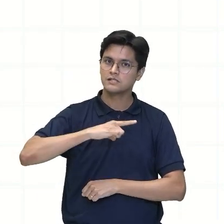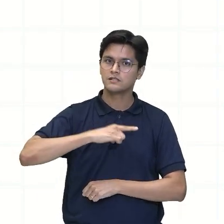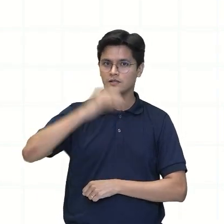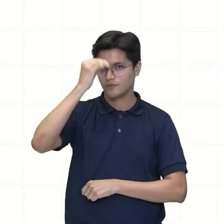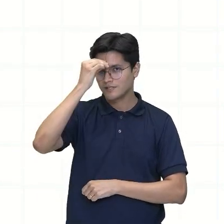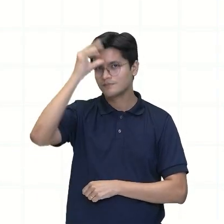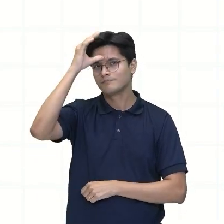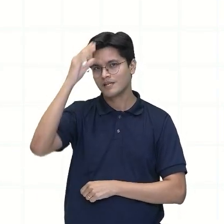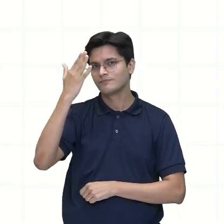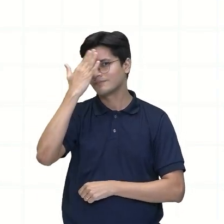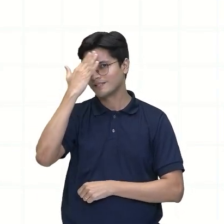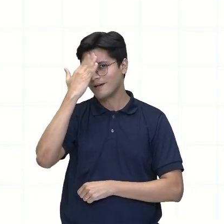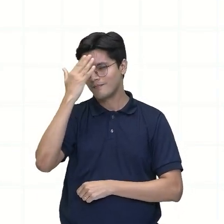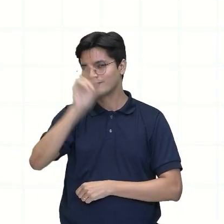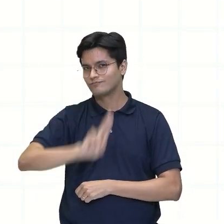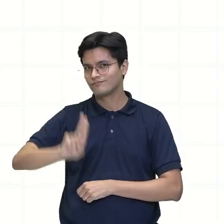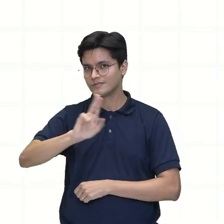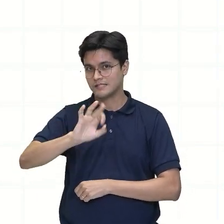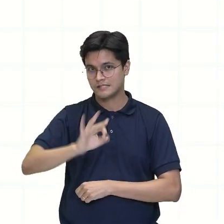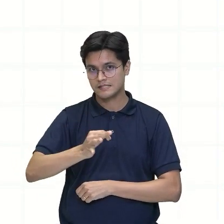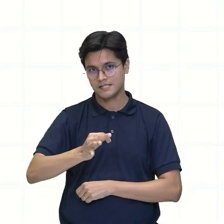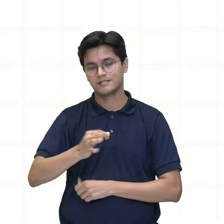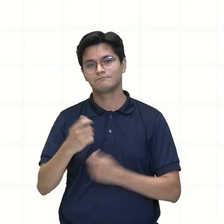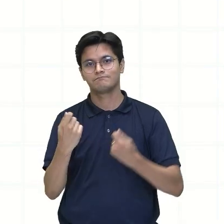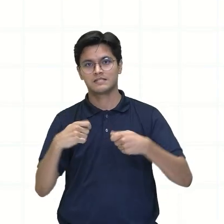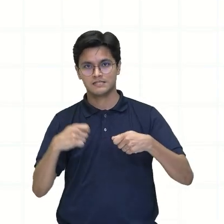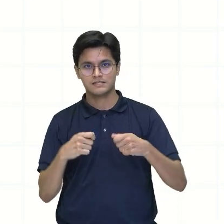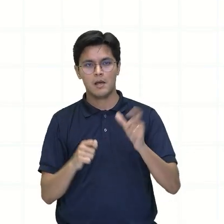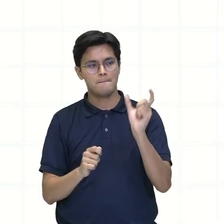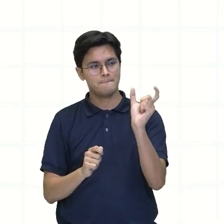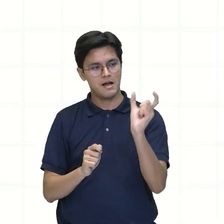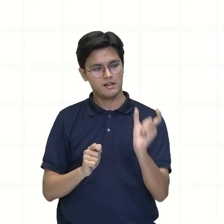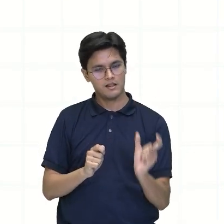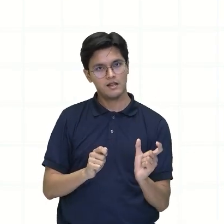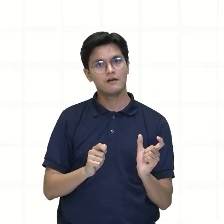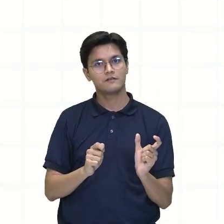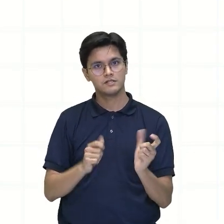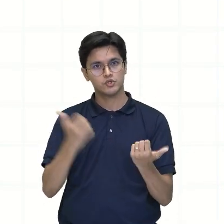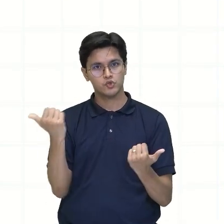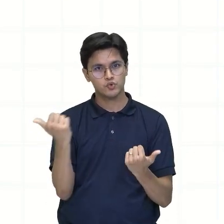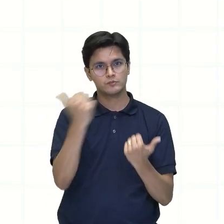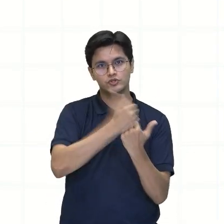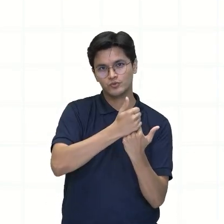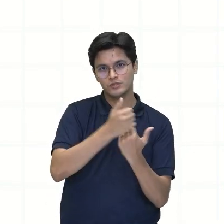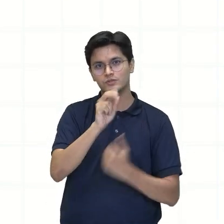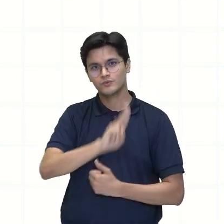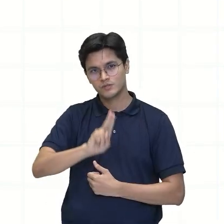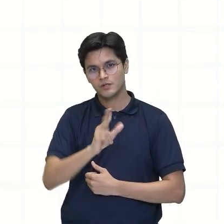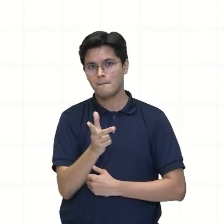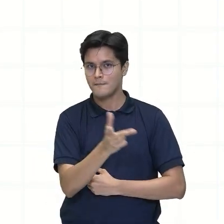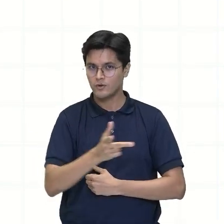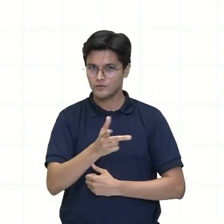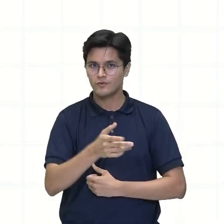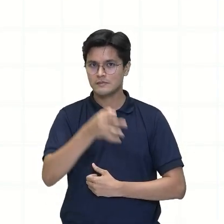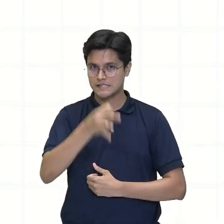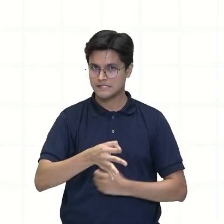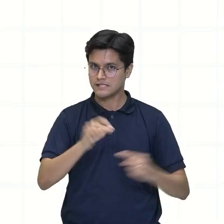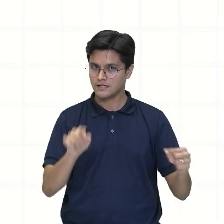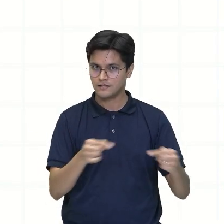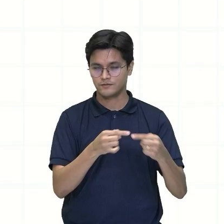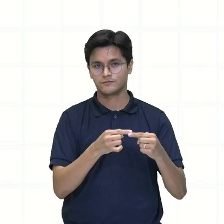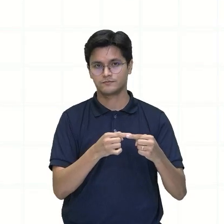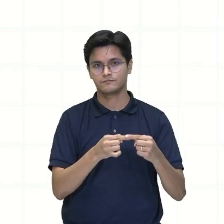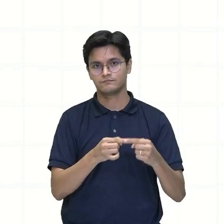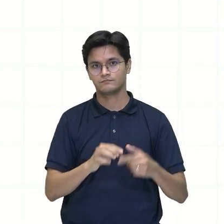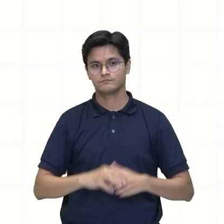aqui, certo? Então, vocês vão substituir os termos em destaque pelo pronome pessoal adequado. Aqui, ó,